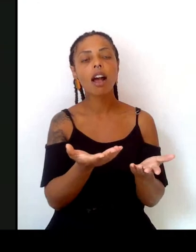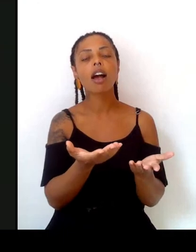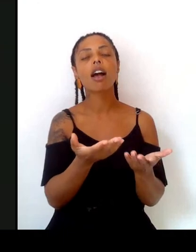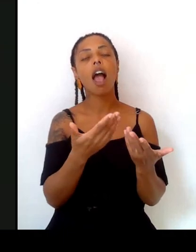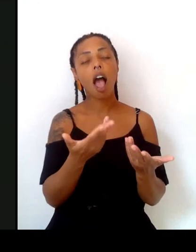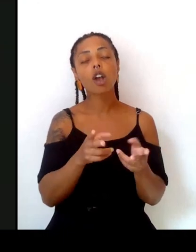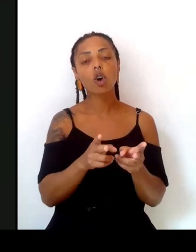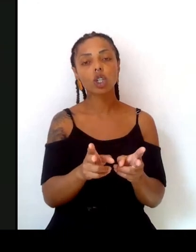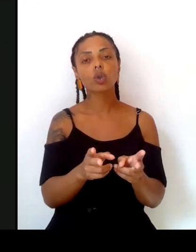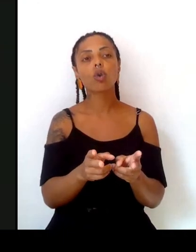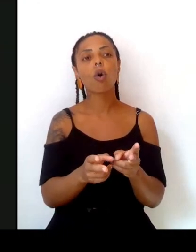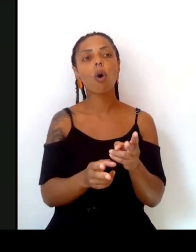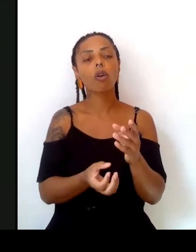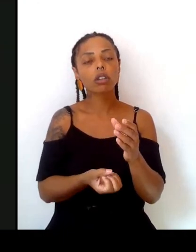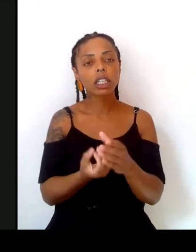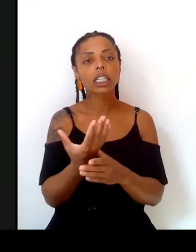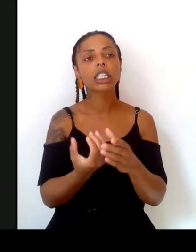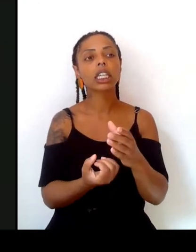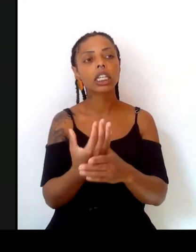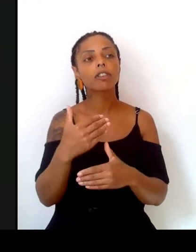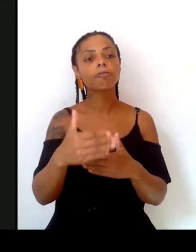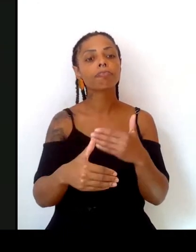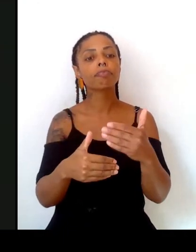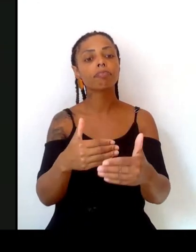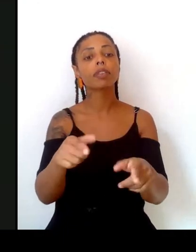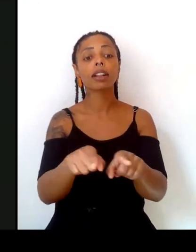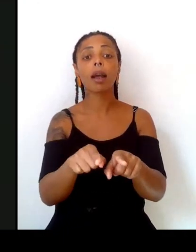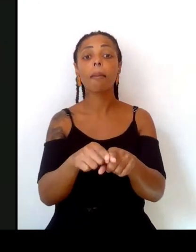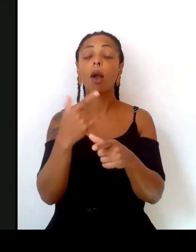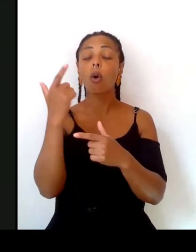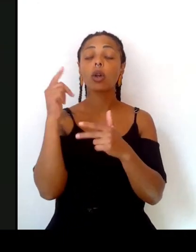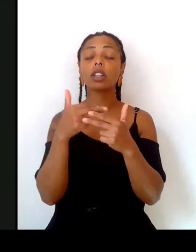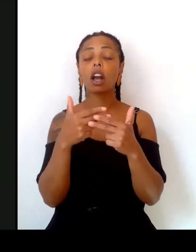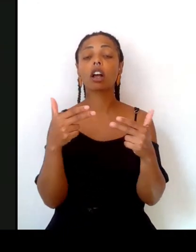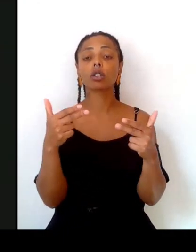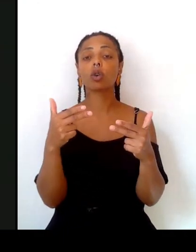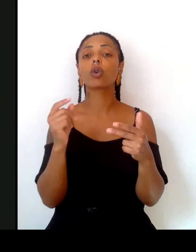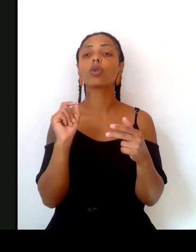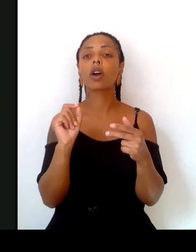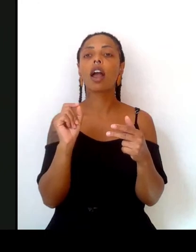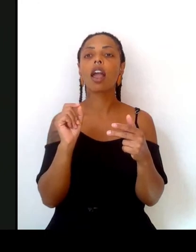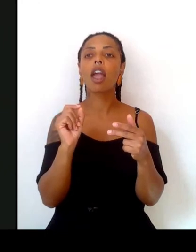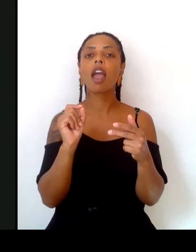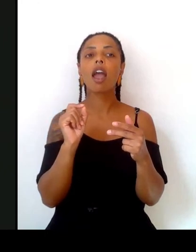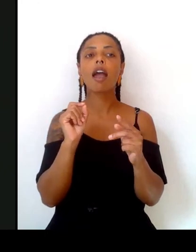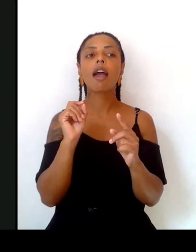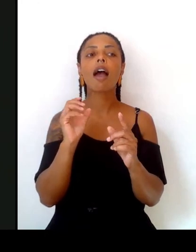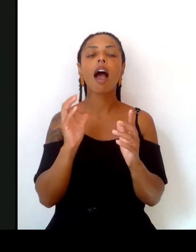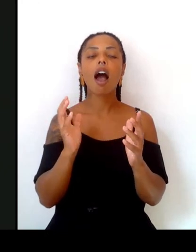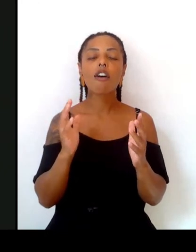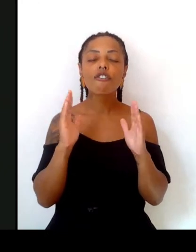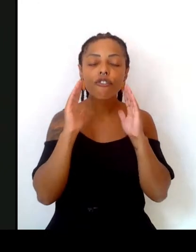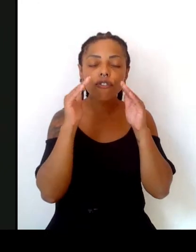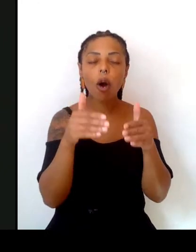inclusive outros aspectos do Estado de bem-estar social em 1952 tivemos